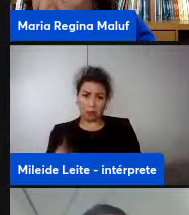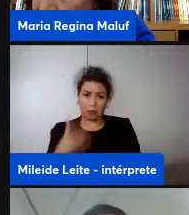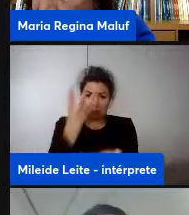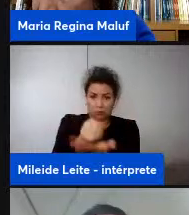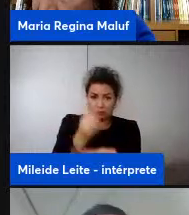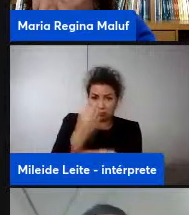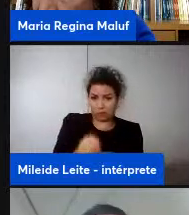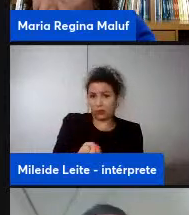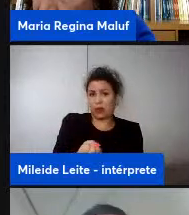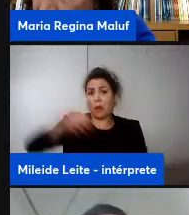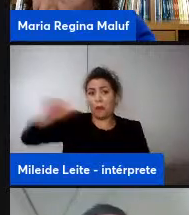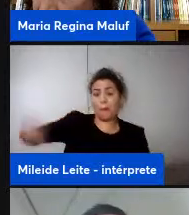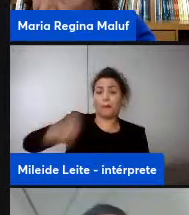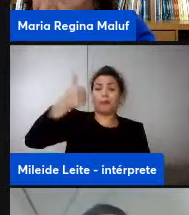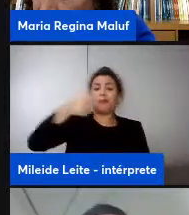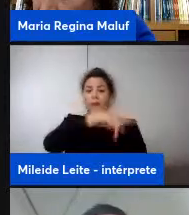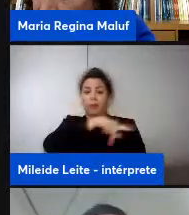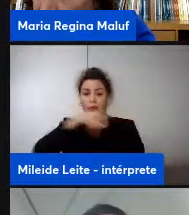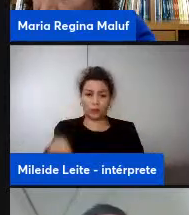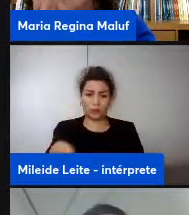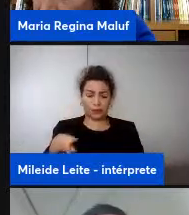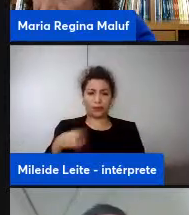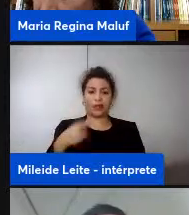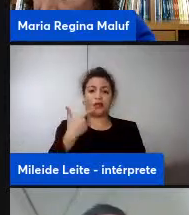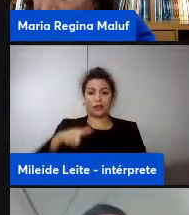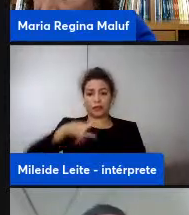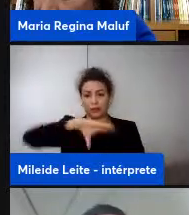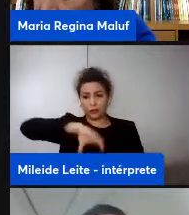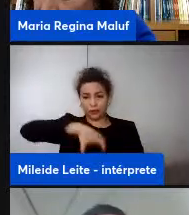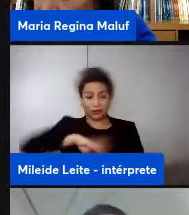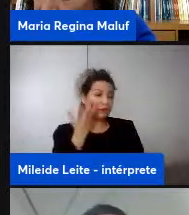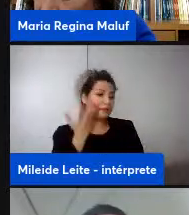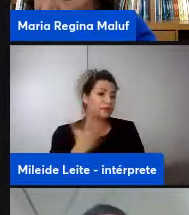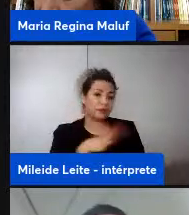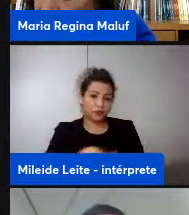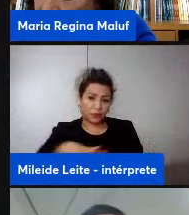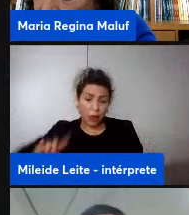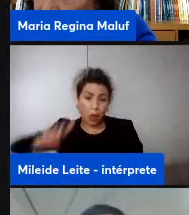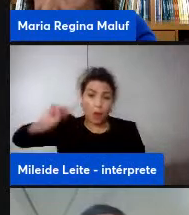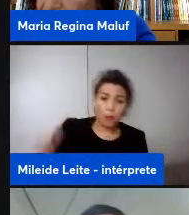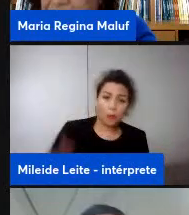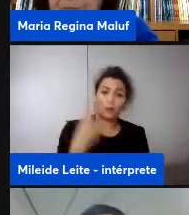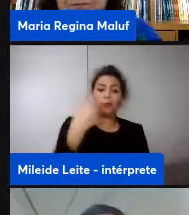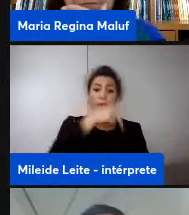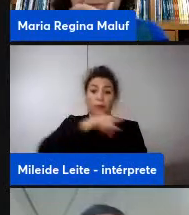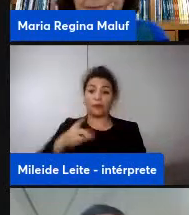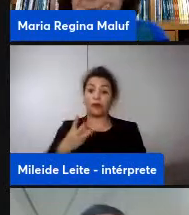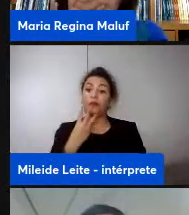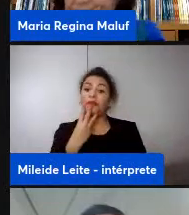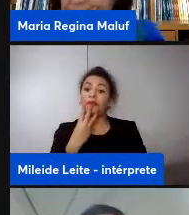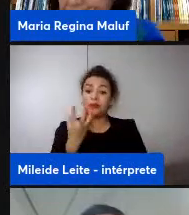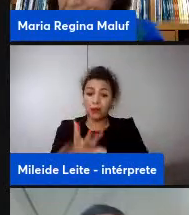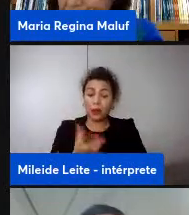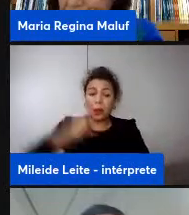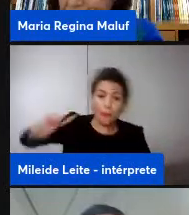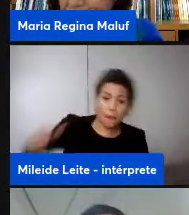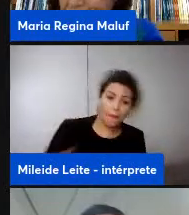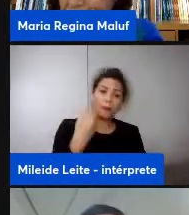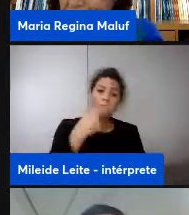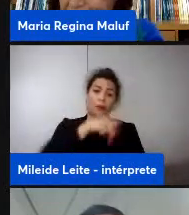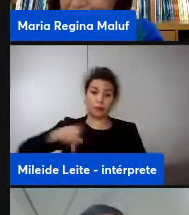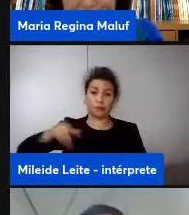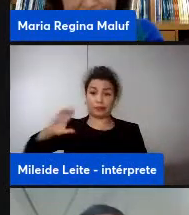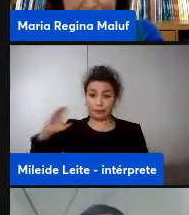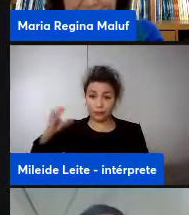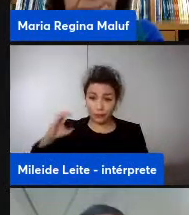ele é o primeiro professor de língua portuguesa das crianças, é o primeiro professor de matemática, é o primeiro professor de